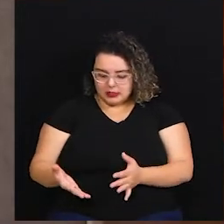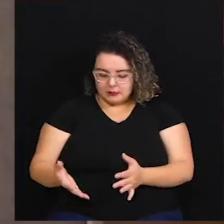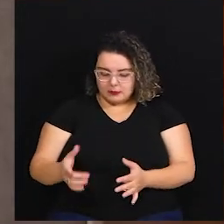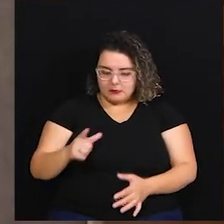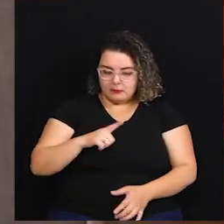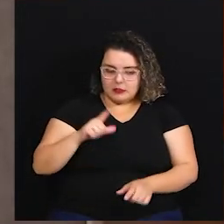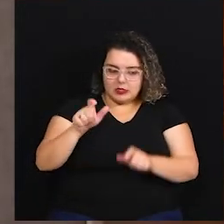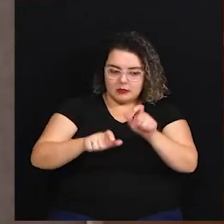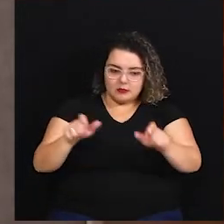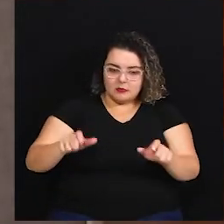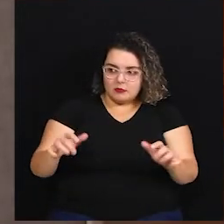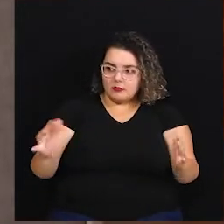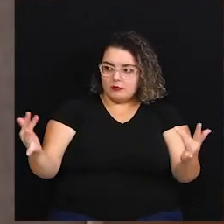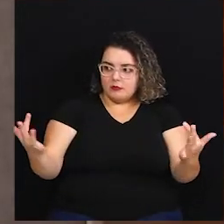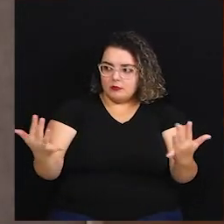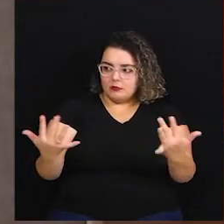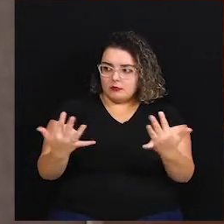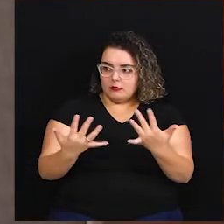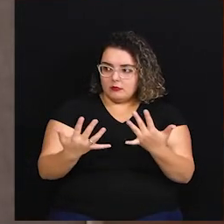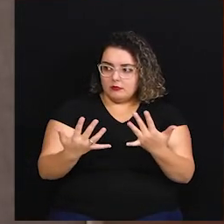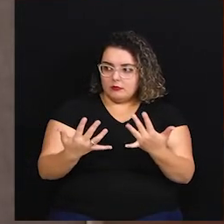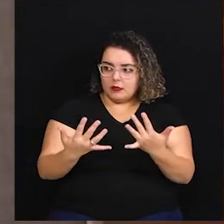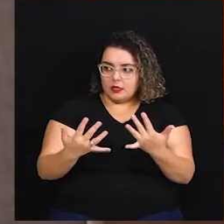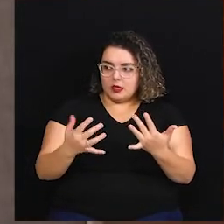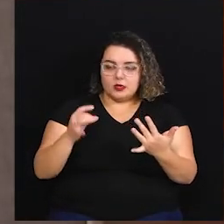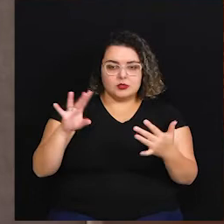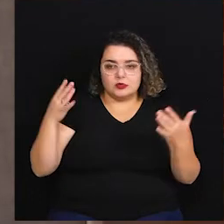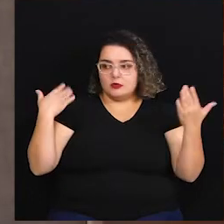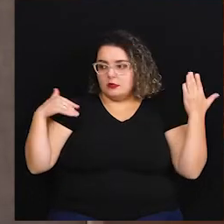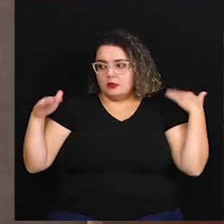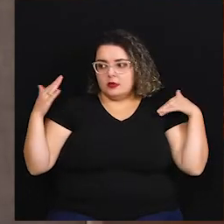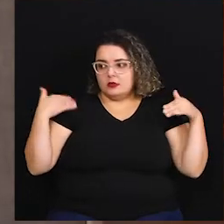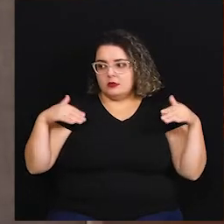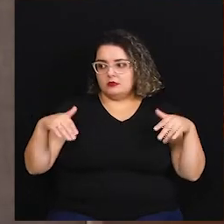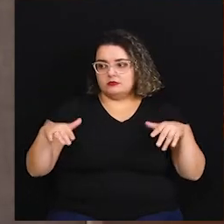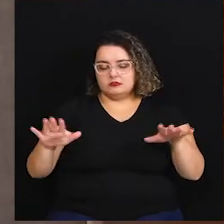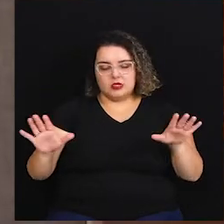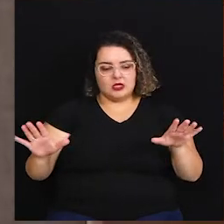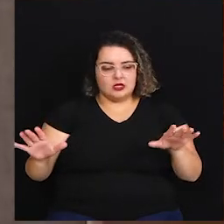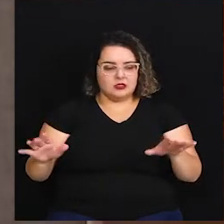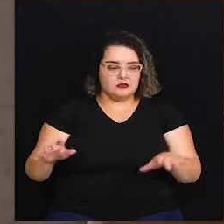preparada para ter um público que vai ali só para